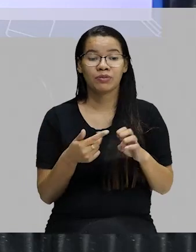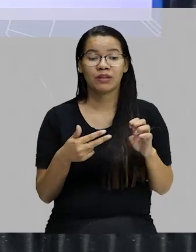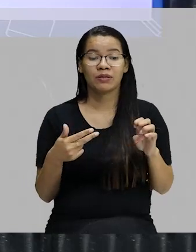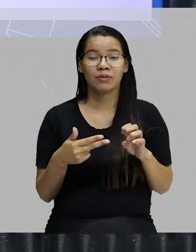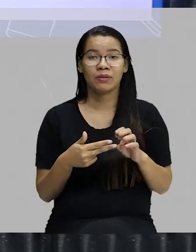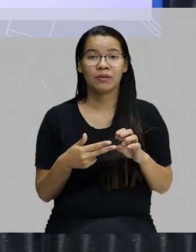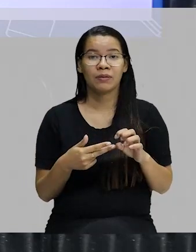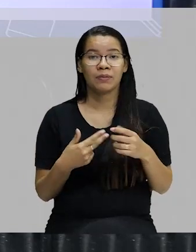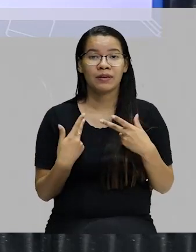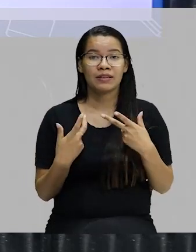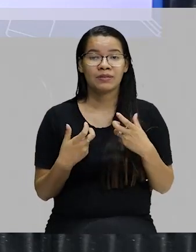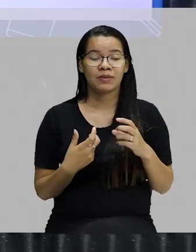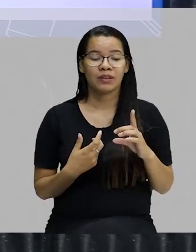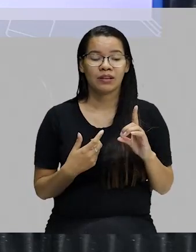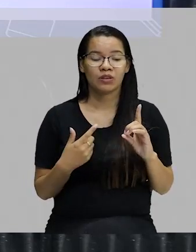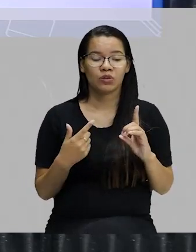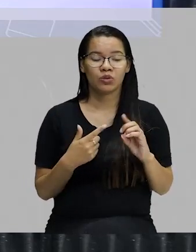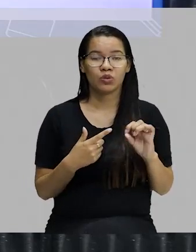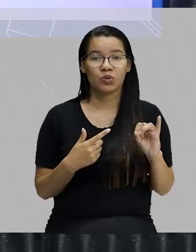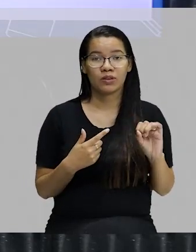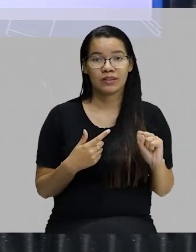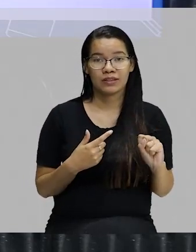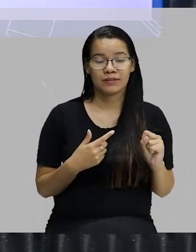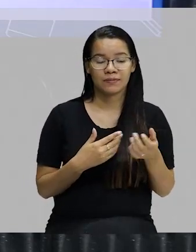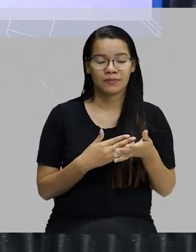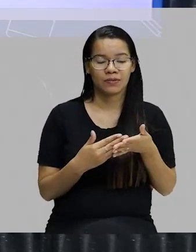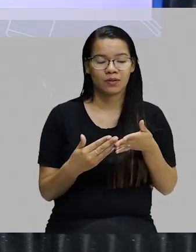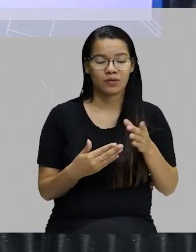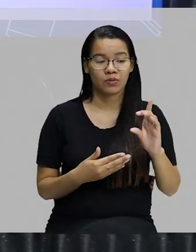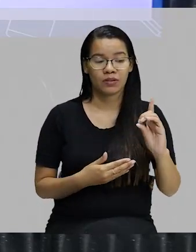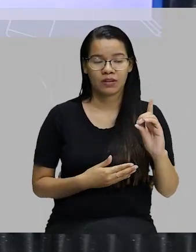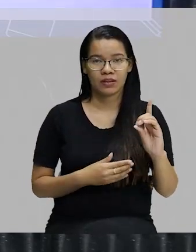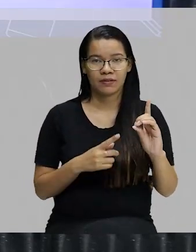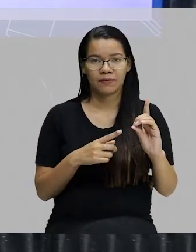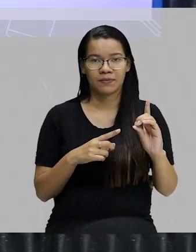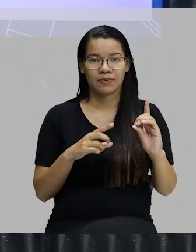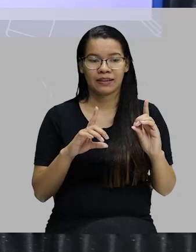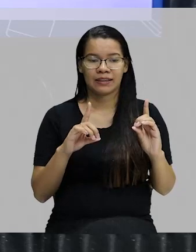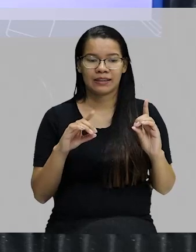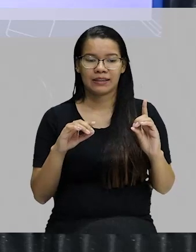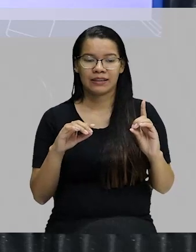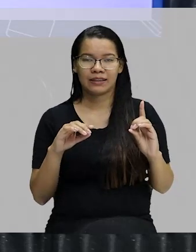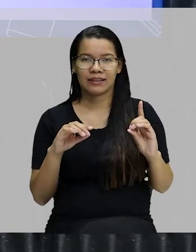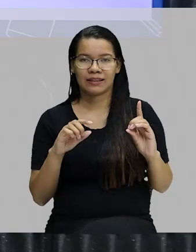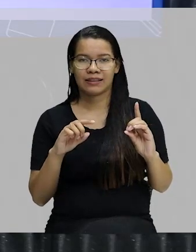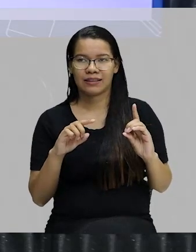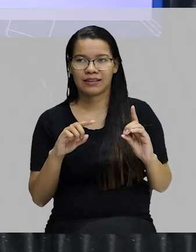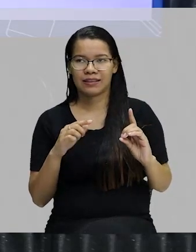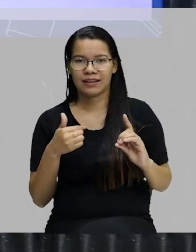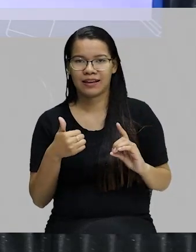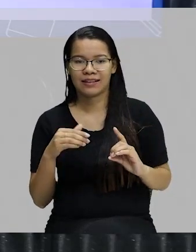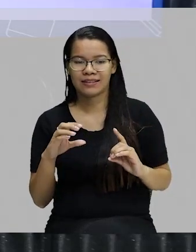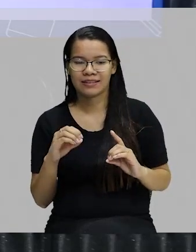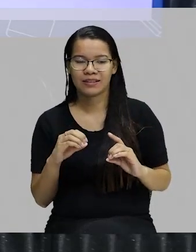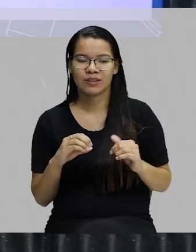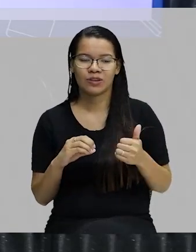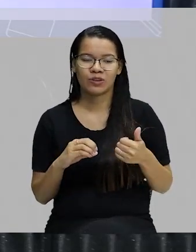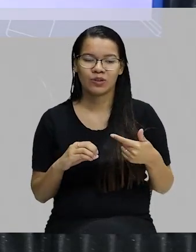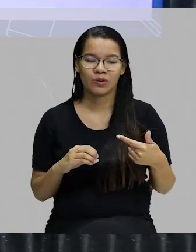2 começa com que letra? D. 10, 12, 16,